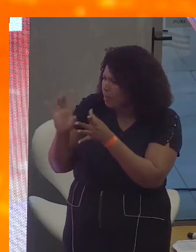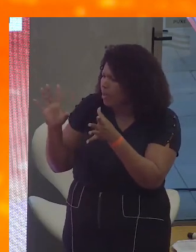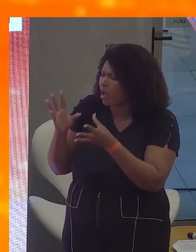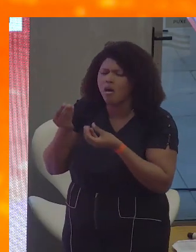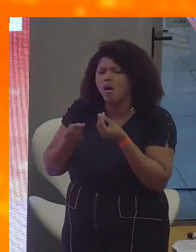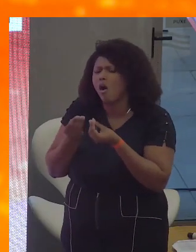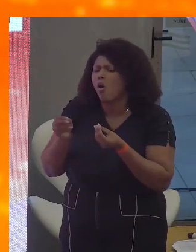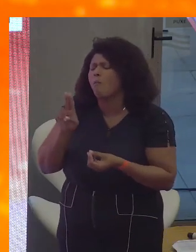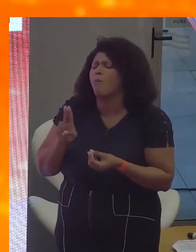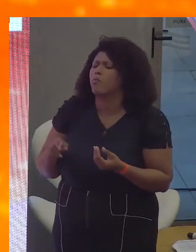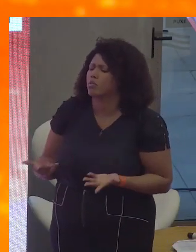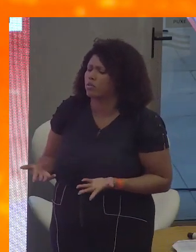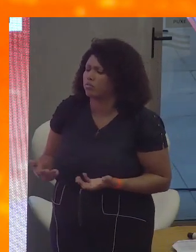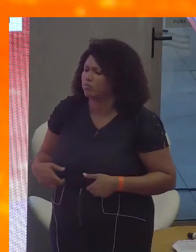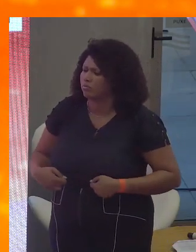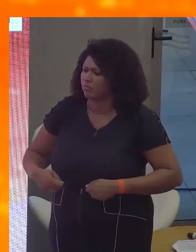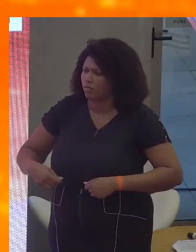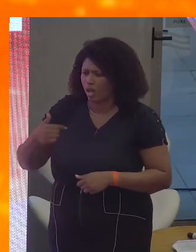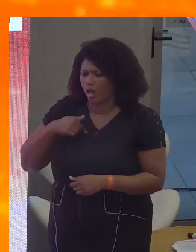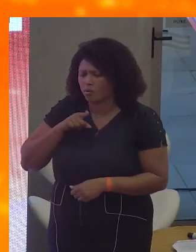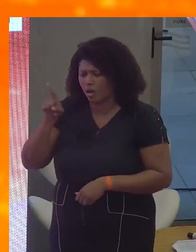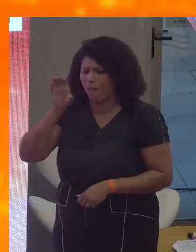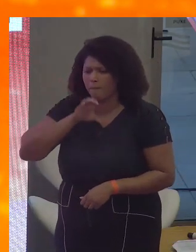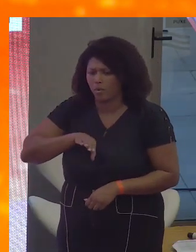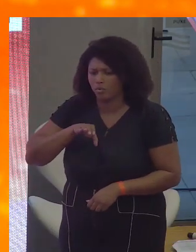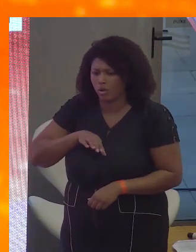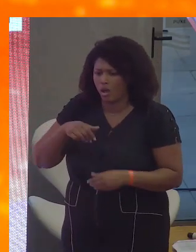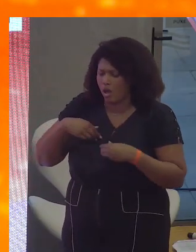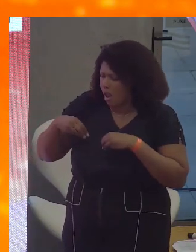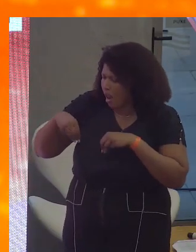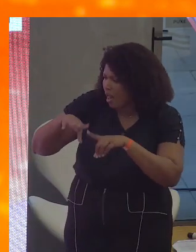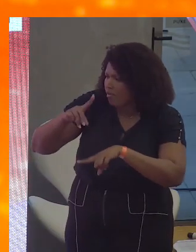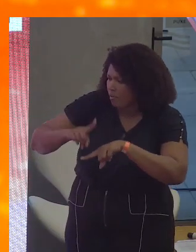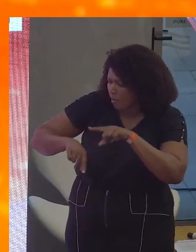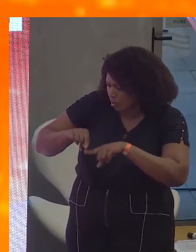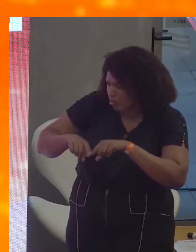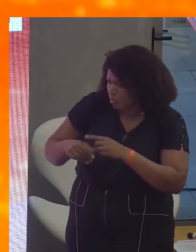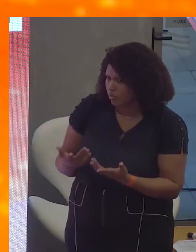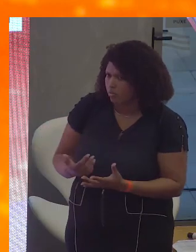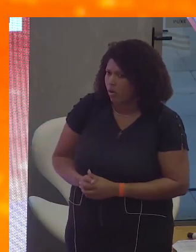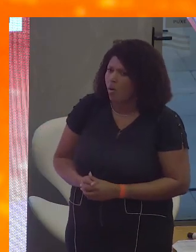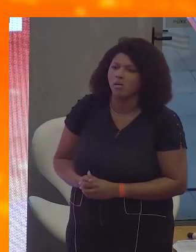funciona? Tá? Eu estou em Portugal, eu levo um produto lá,